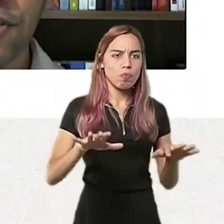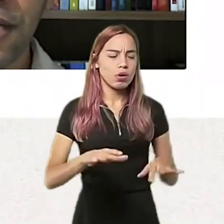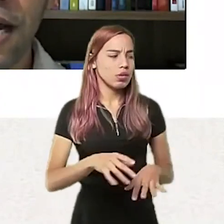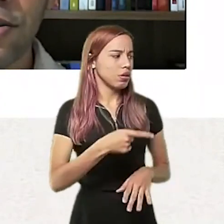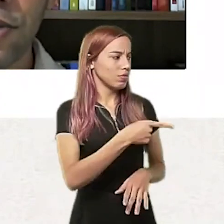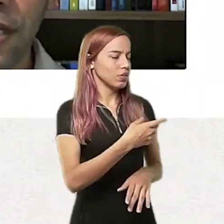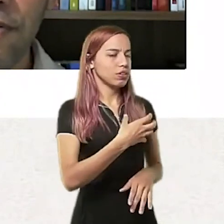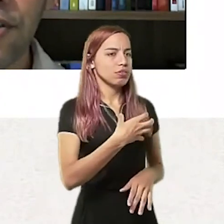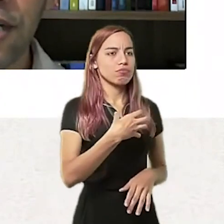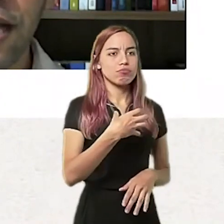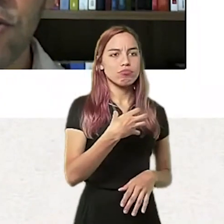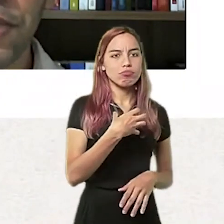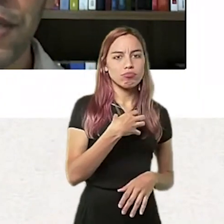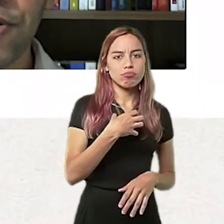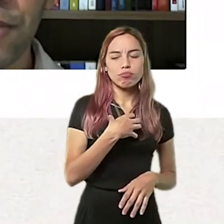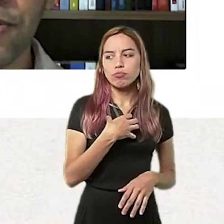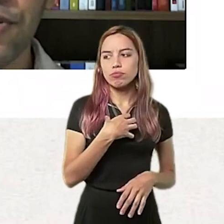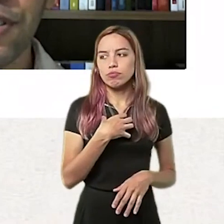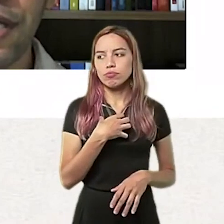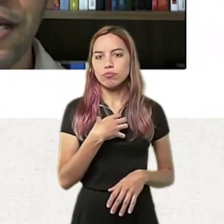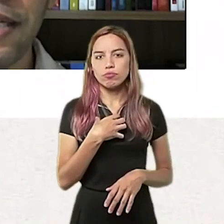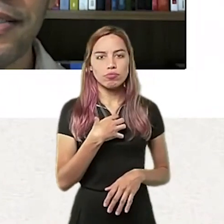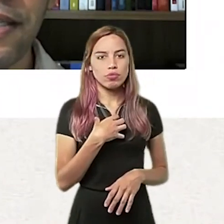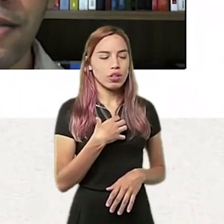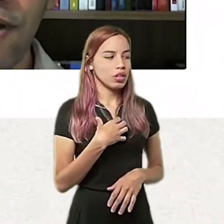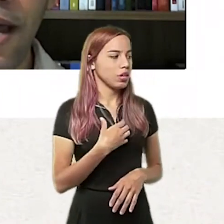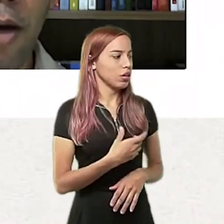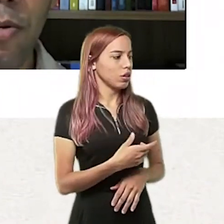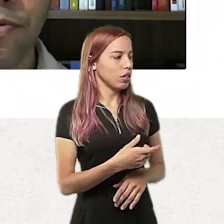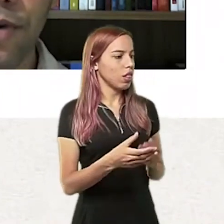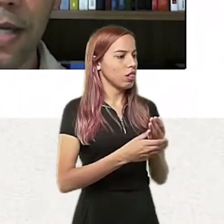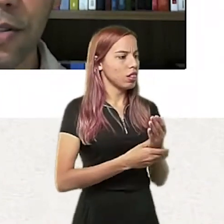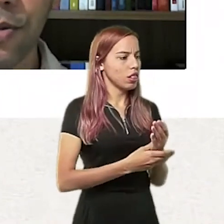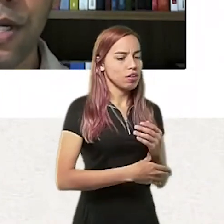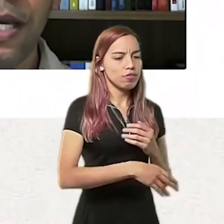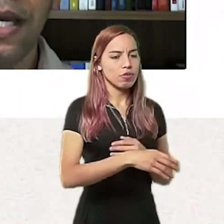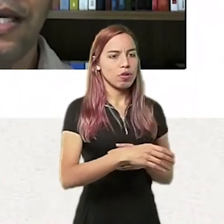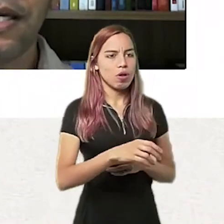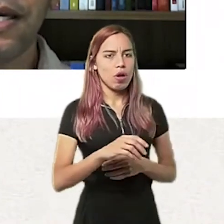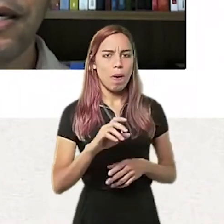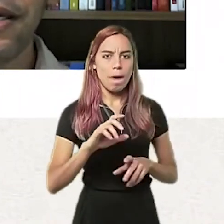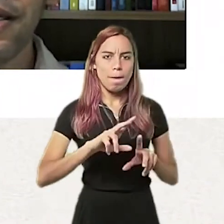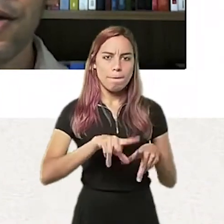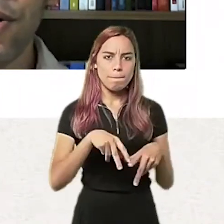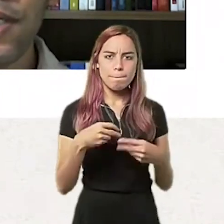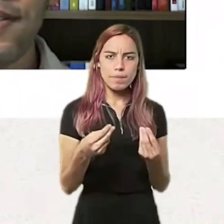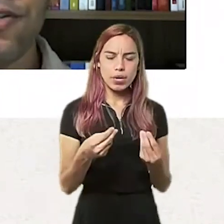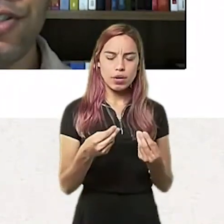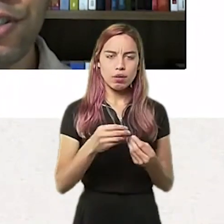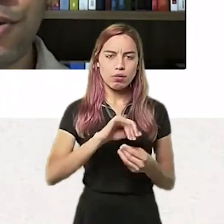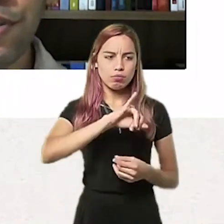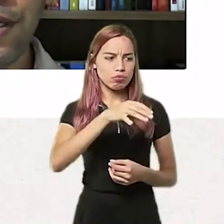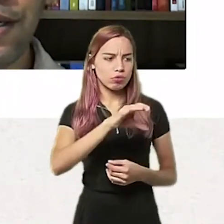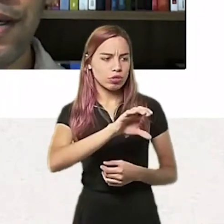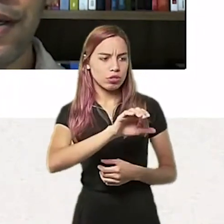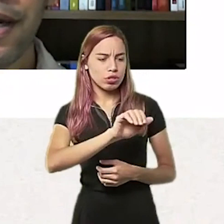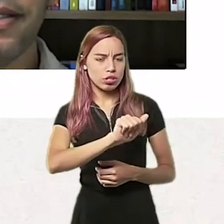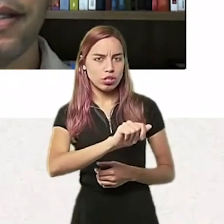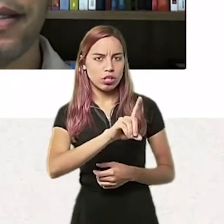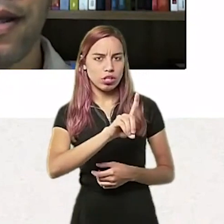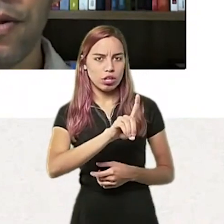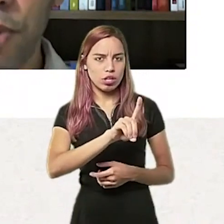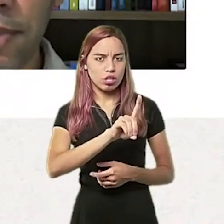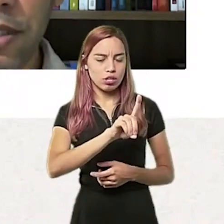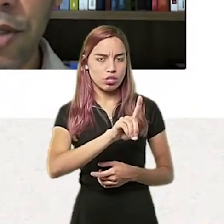Mesmo tendo livro indicado ao Prêmio Jabuti, ainda assim não é algo fácil. E coincidiu